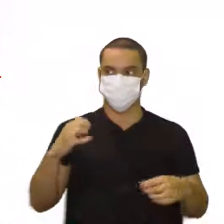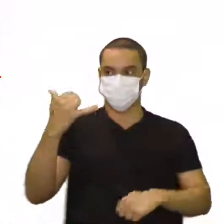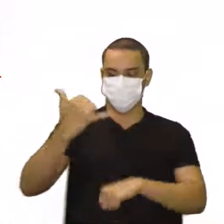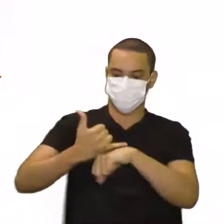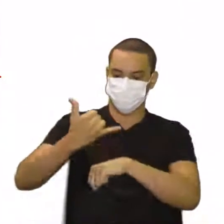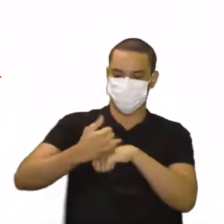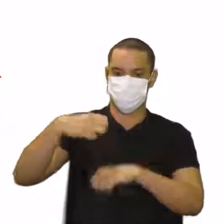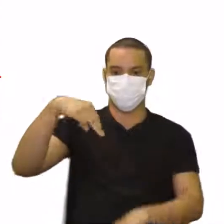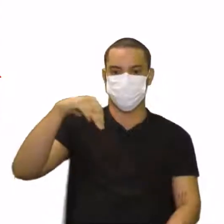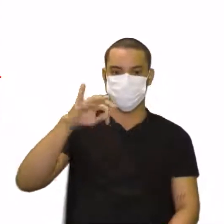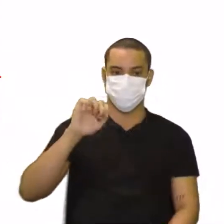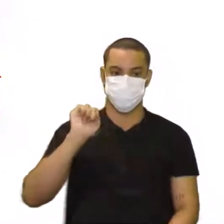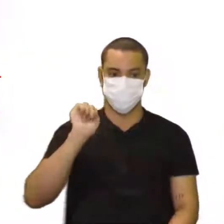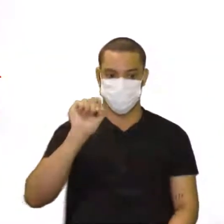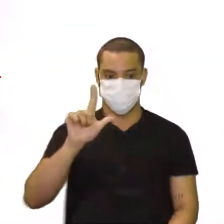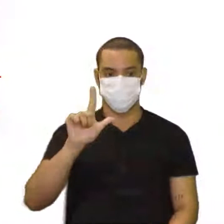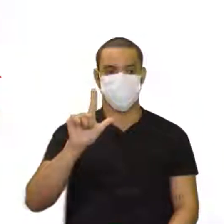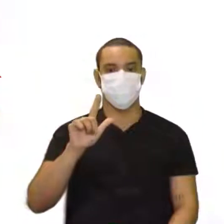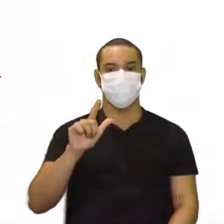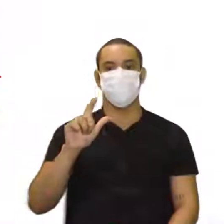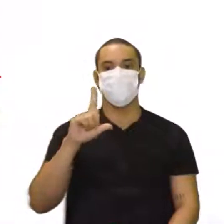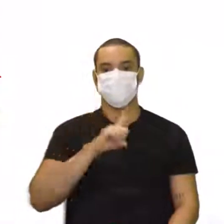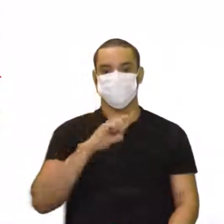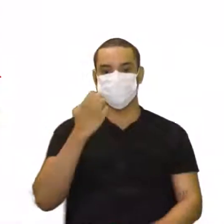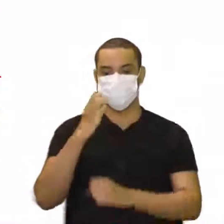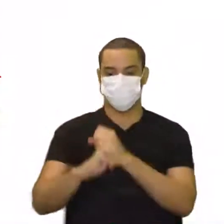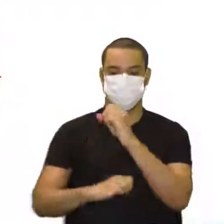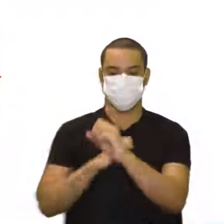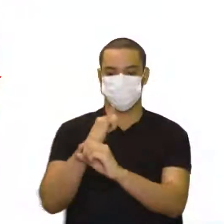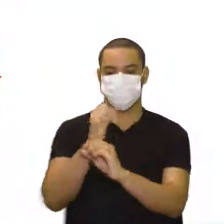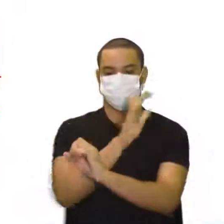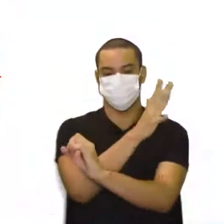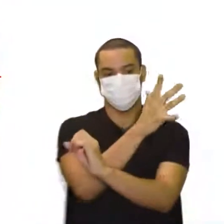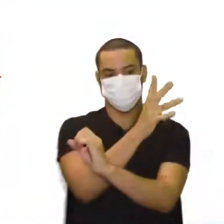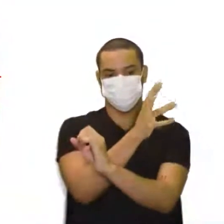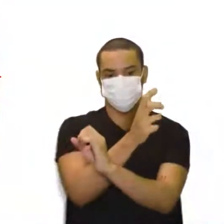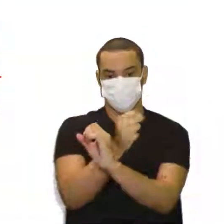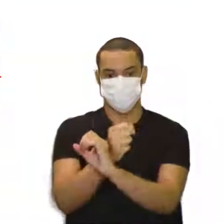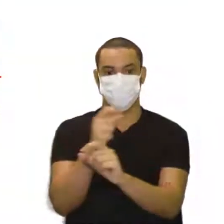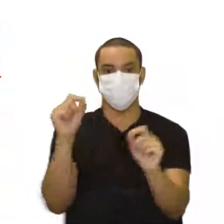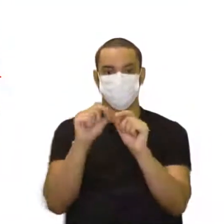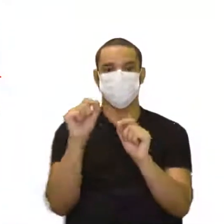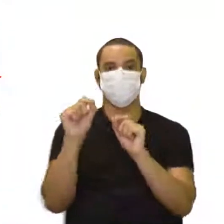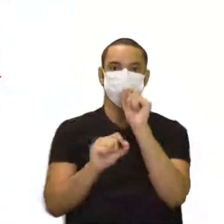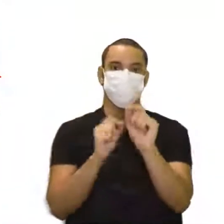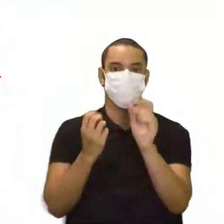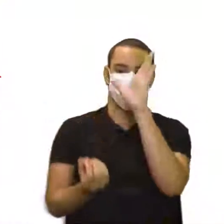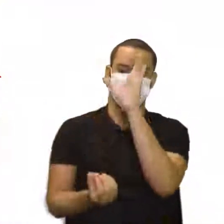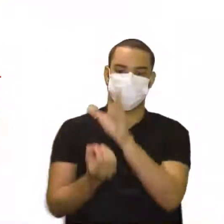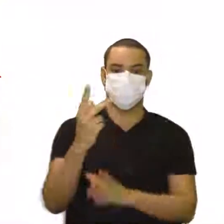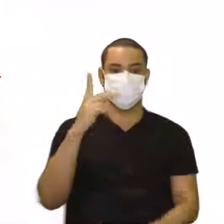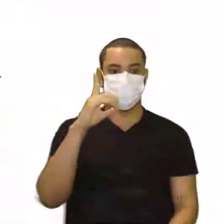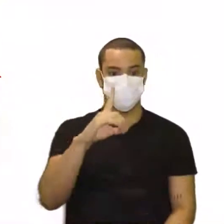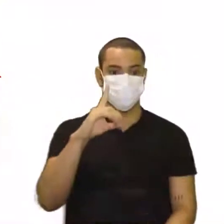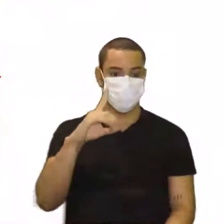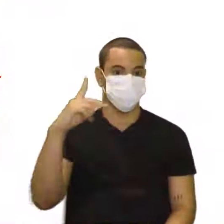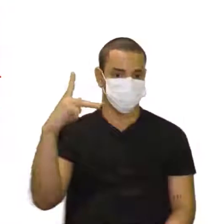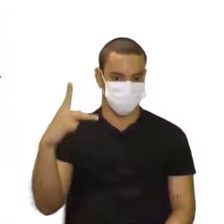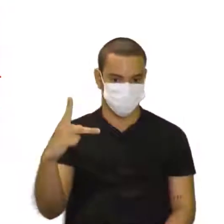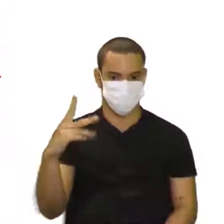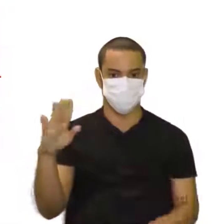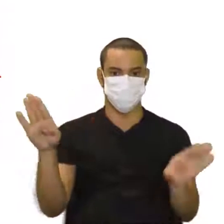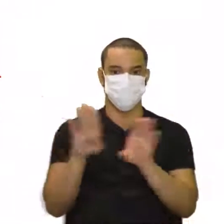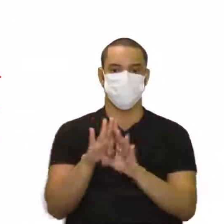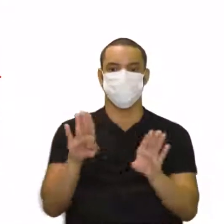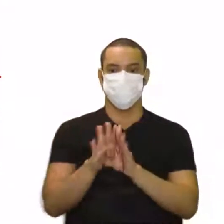os elétrons puxados fariam existir uma diferença de potencial DDP e assim